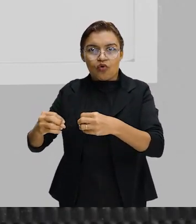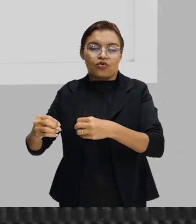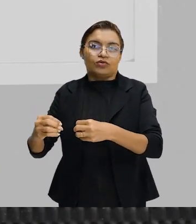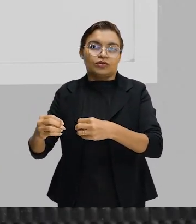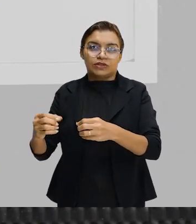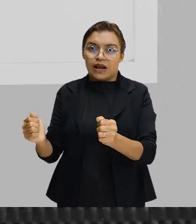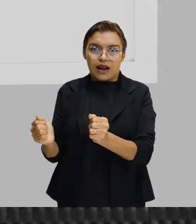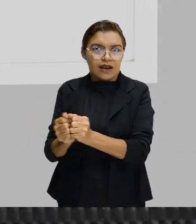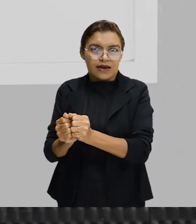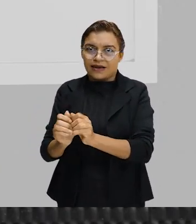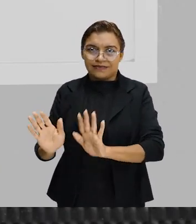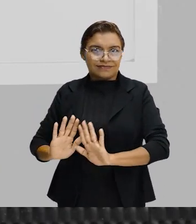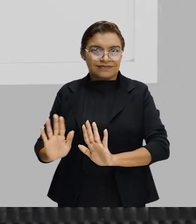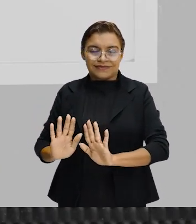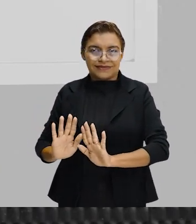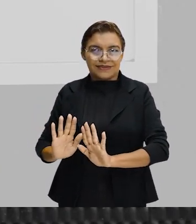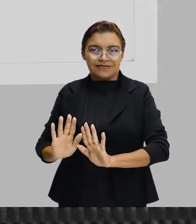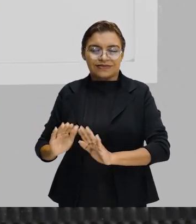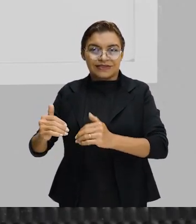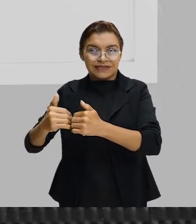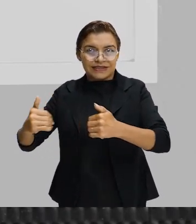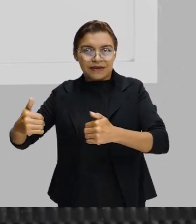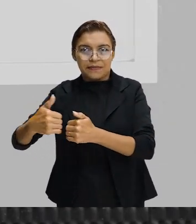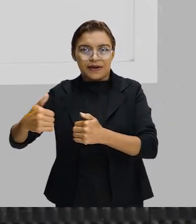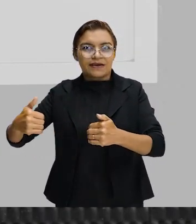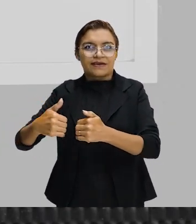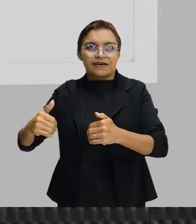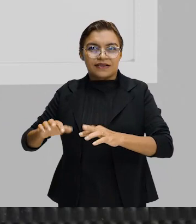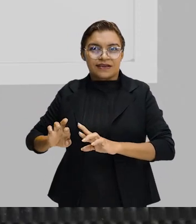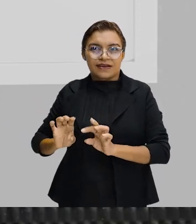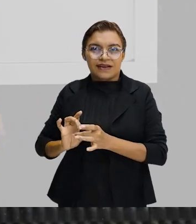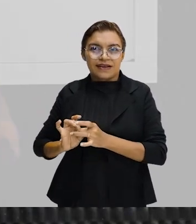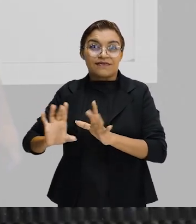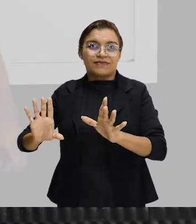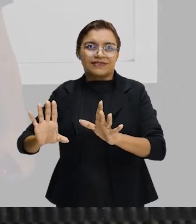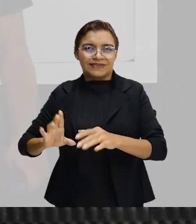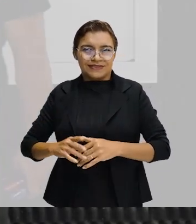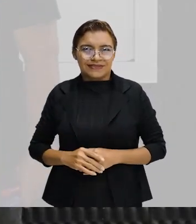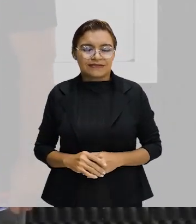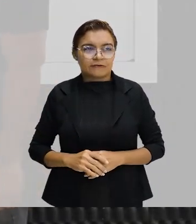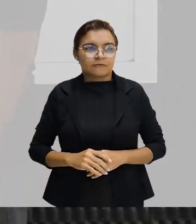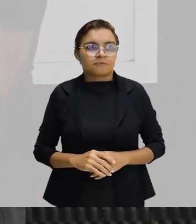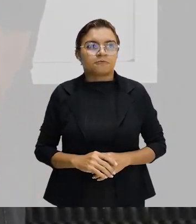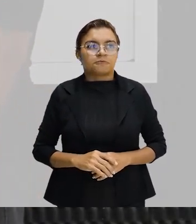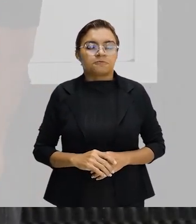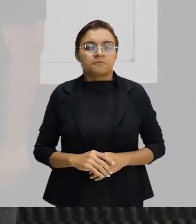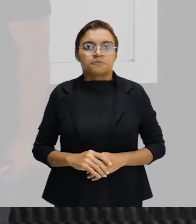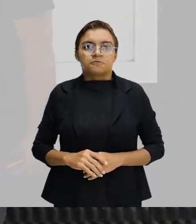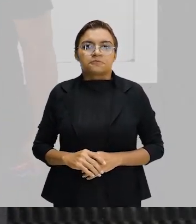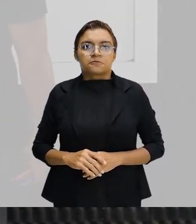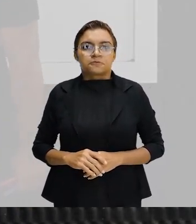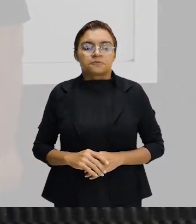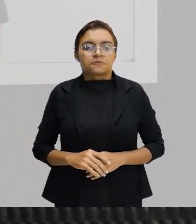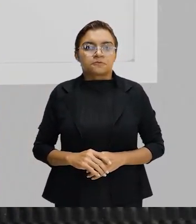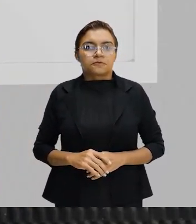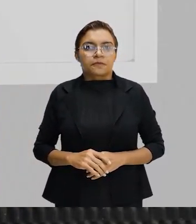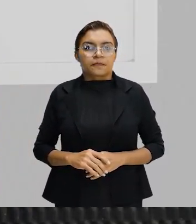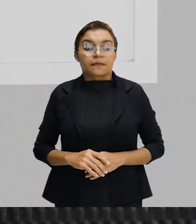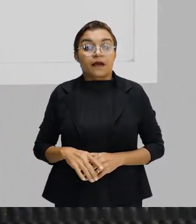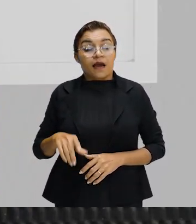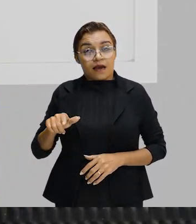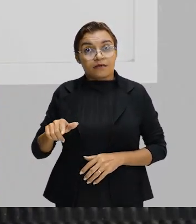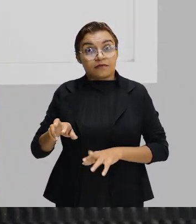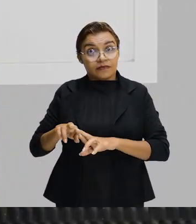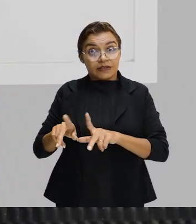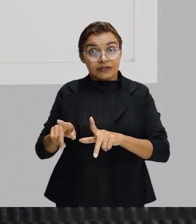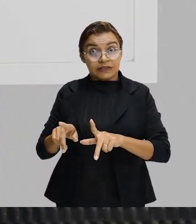estão mais ligadas entre elas. As moléculas estão totalmente livres. Tá certo? Tá ok? Então, isso é que vai